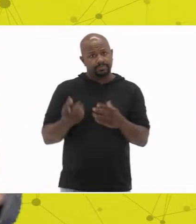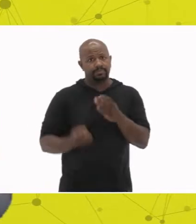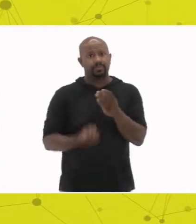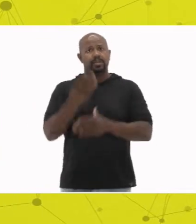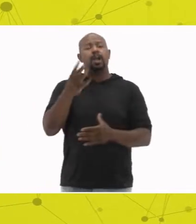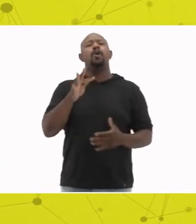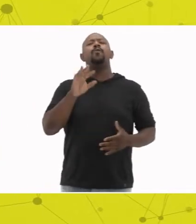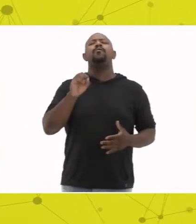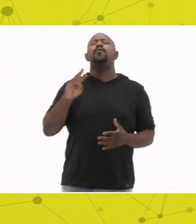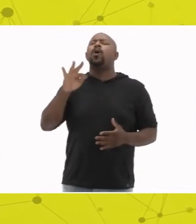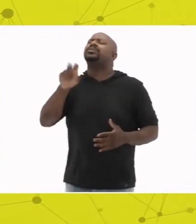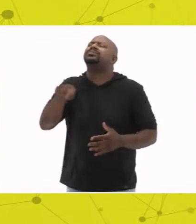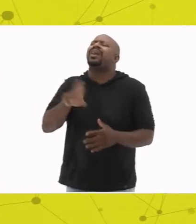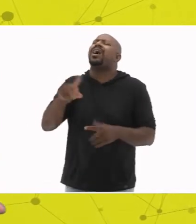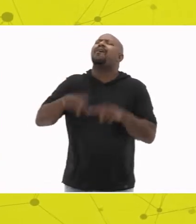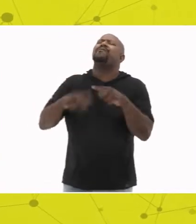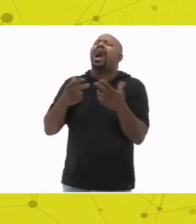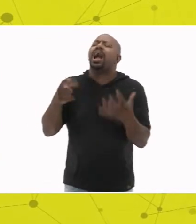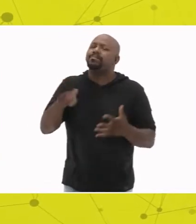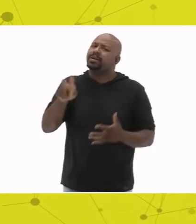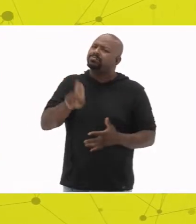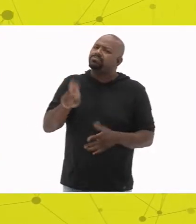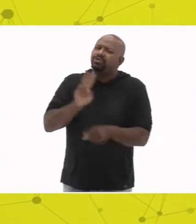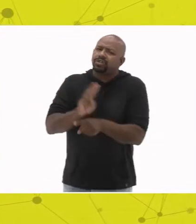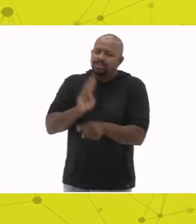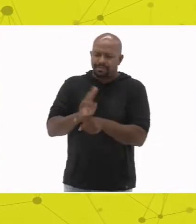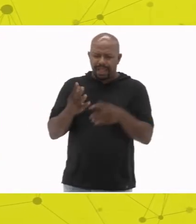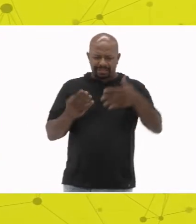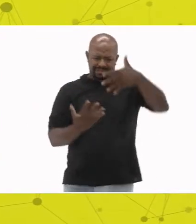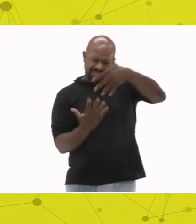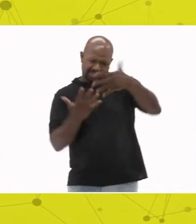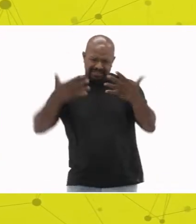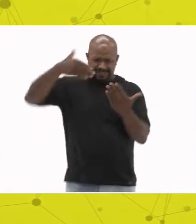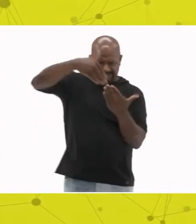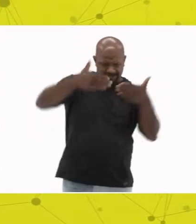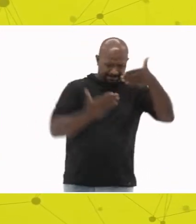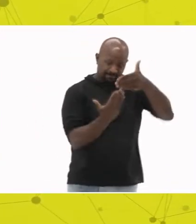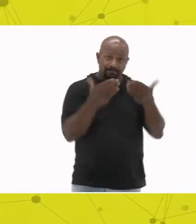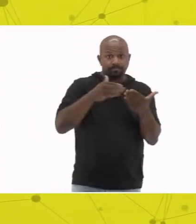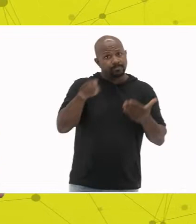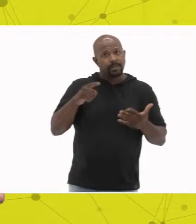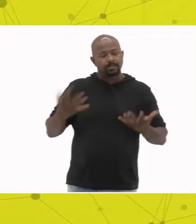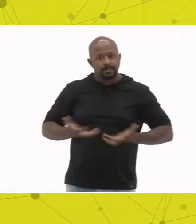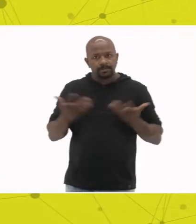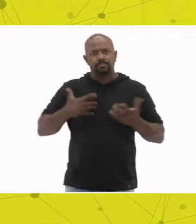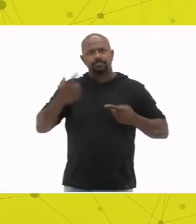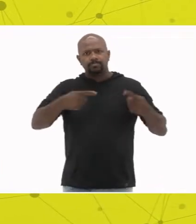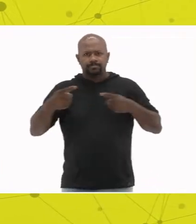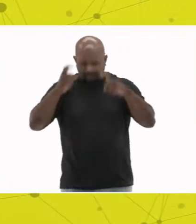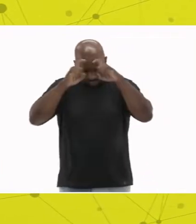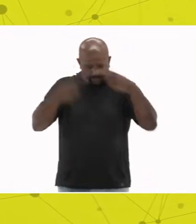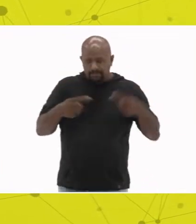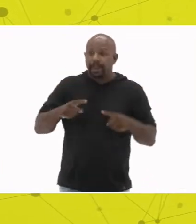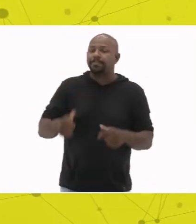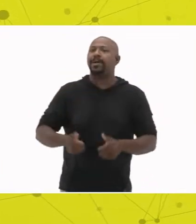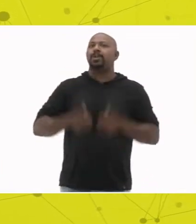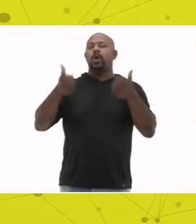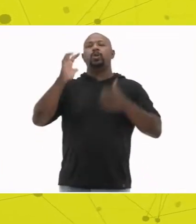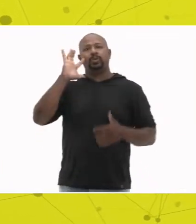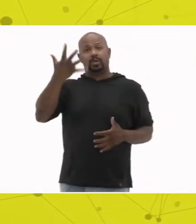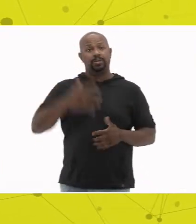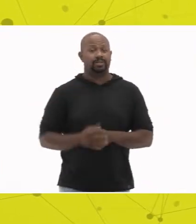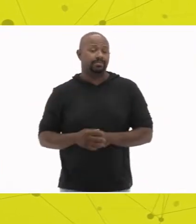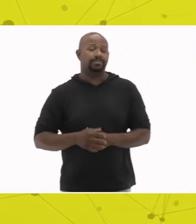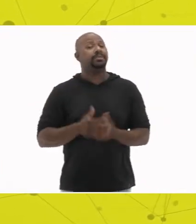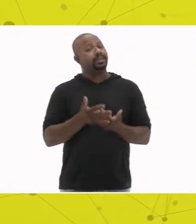surge então é o Foldit, não como uma ferramenta, mas como uma espécie de quebra-cabeça, no qual seus entusiastas competem pelas melhores